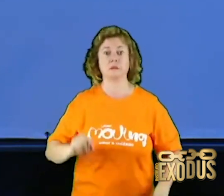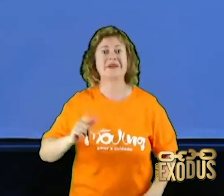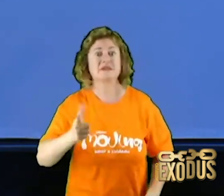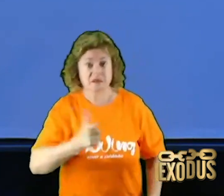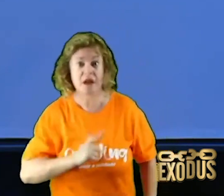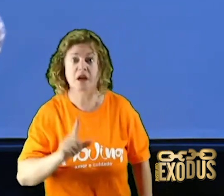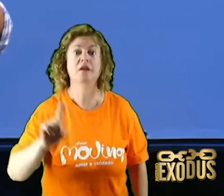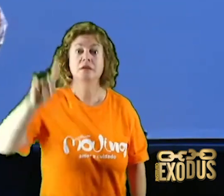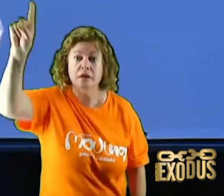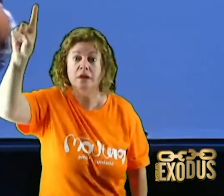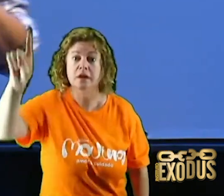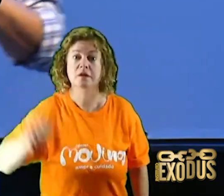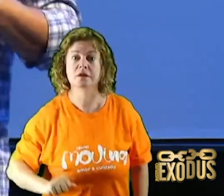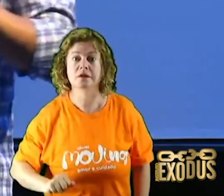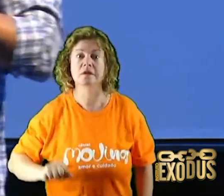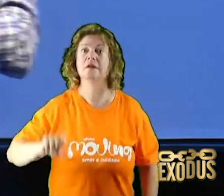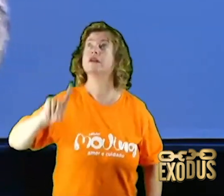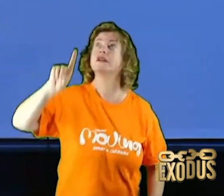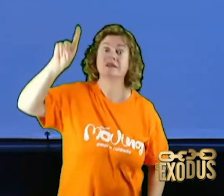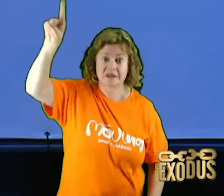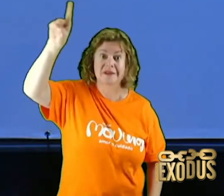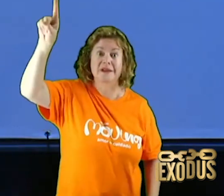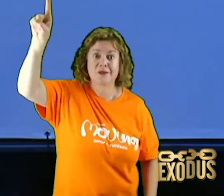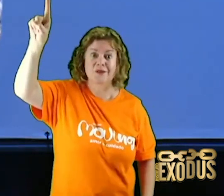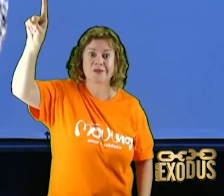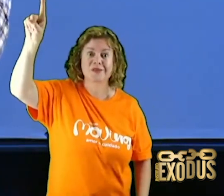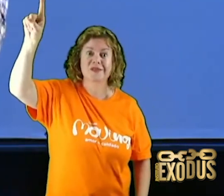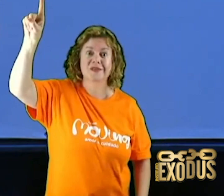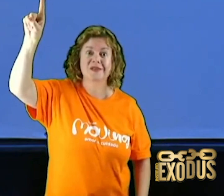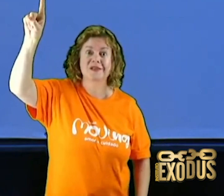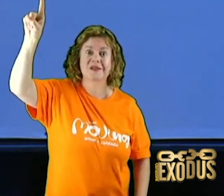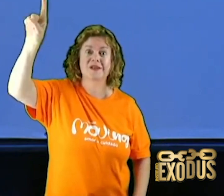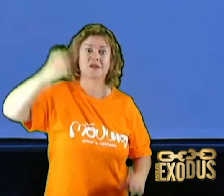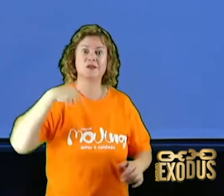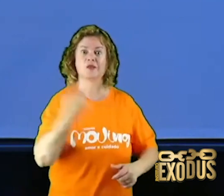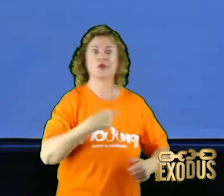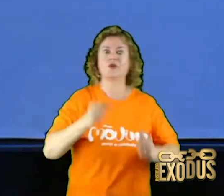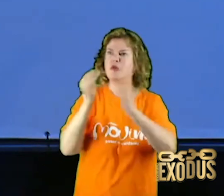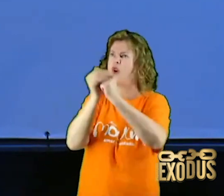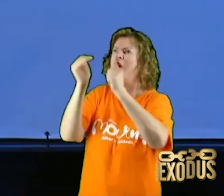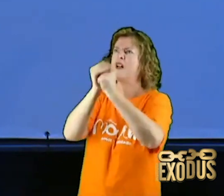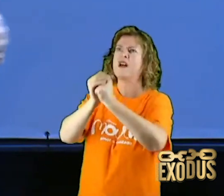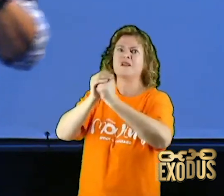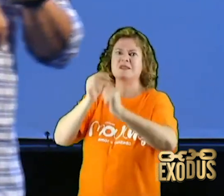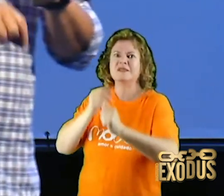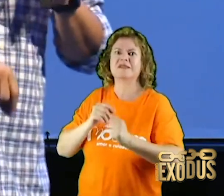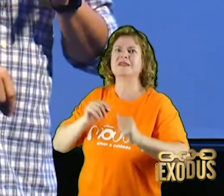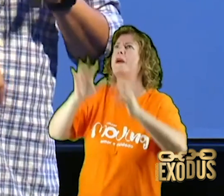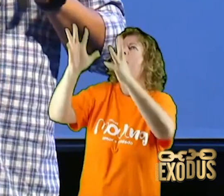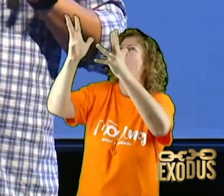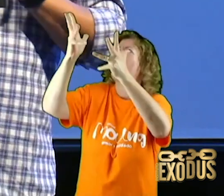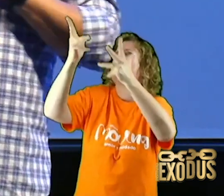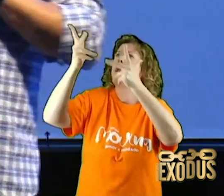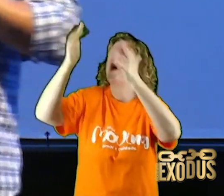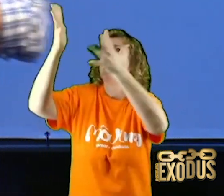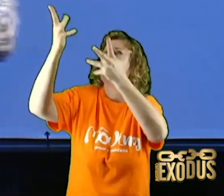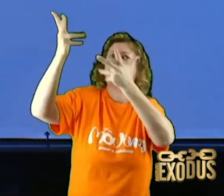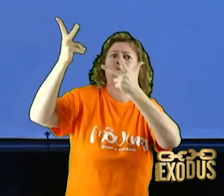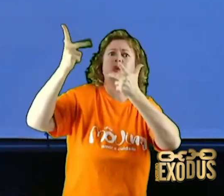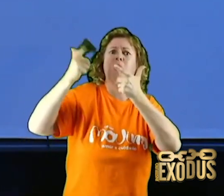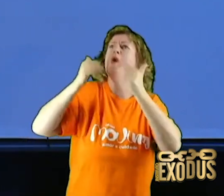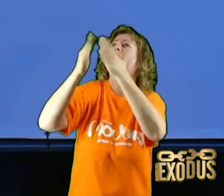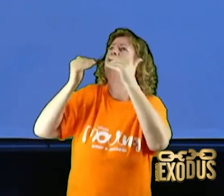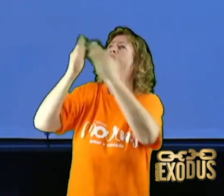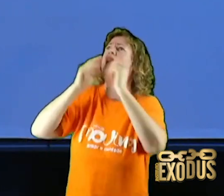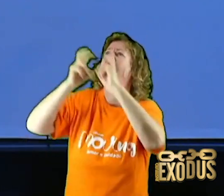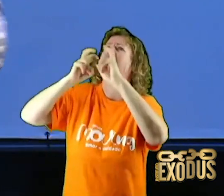Deus, que quando é provocado, Ele manifesta o seu poder, e Ele quebra leis da